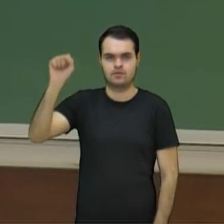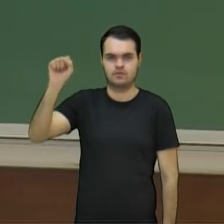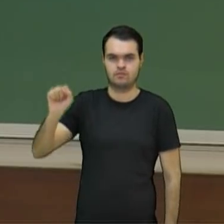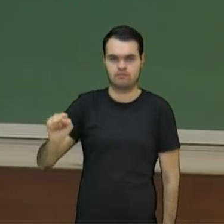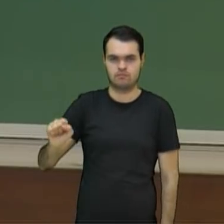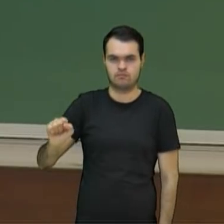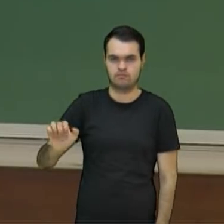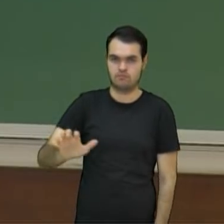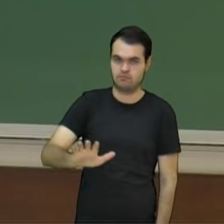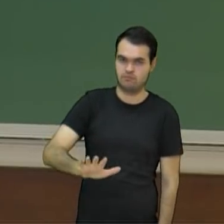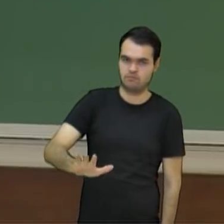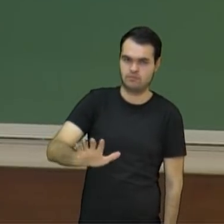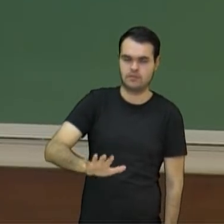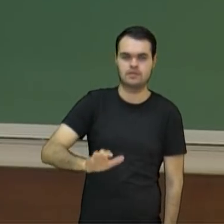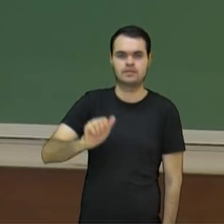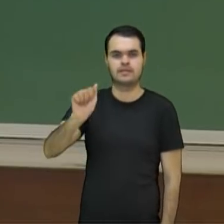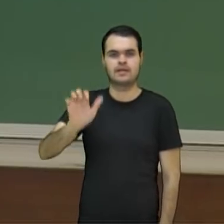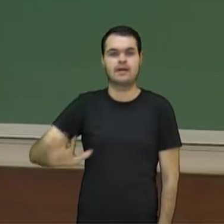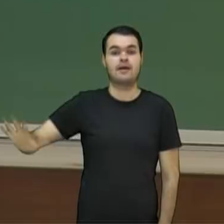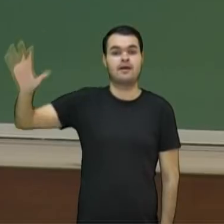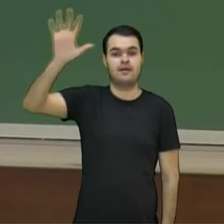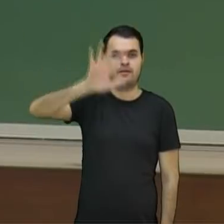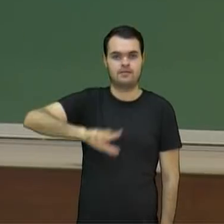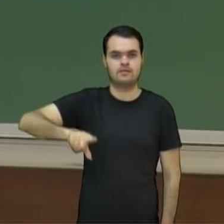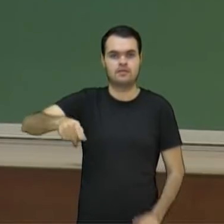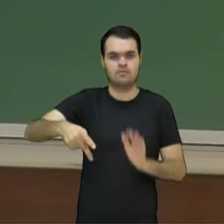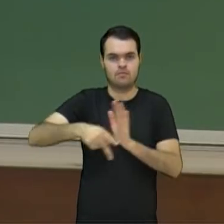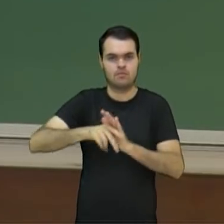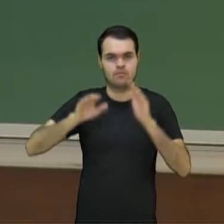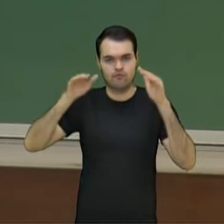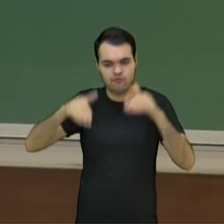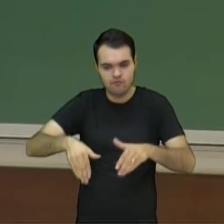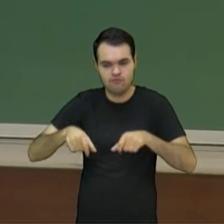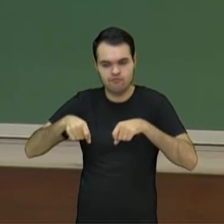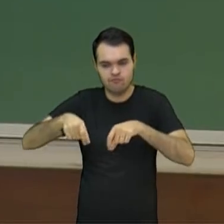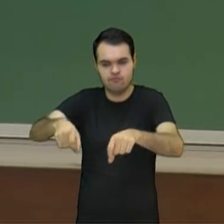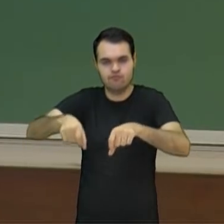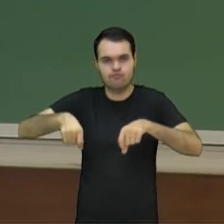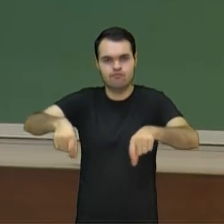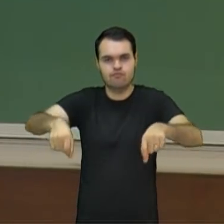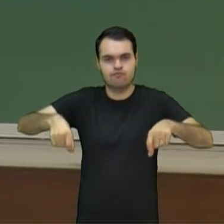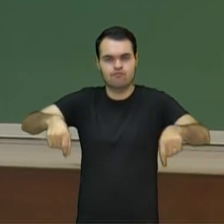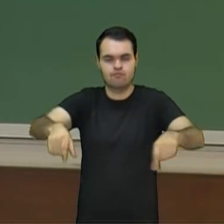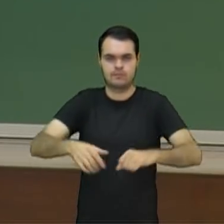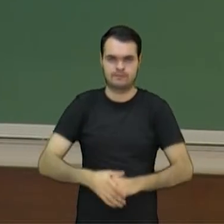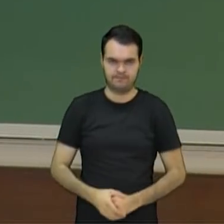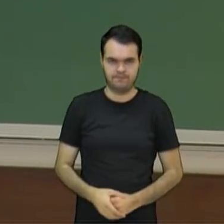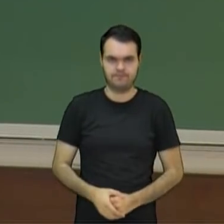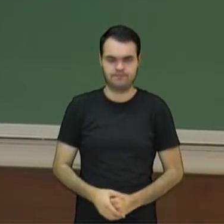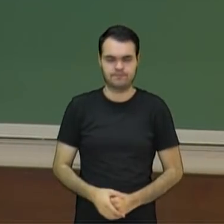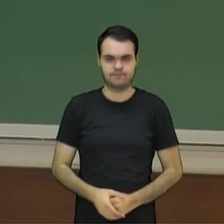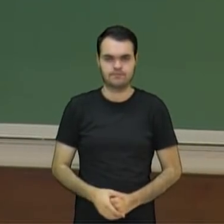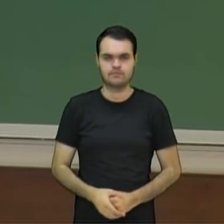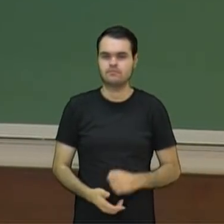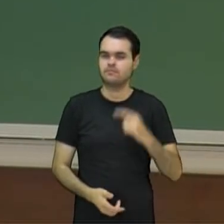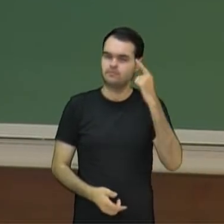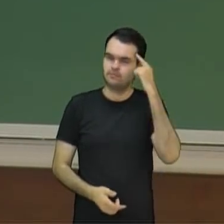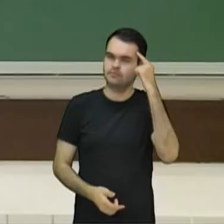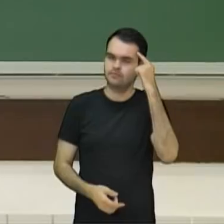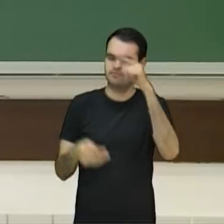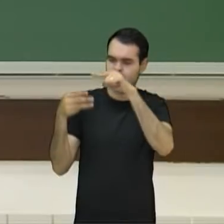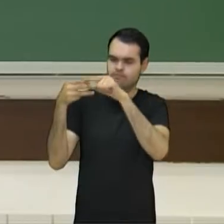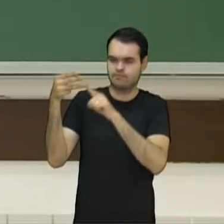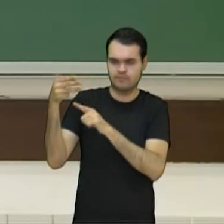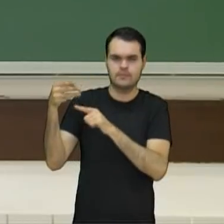Ásia como sendo o local onde a agricultura de jardinagem vai ocorrer. Muito bem, pensando então